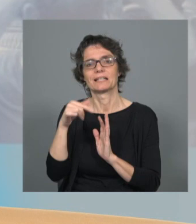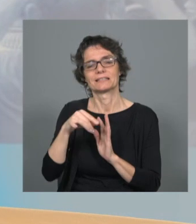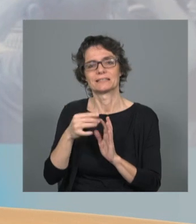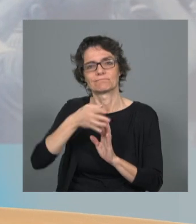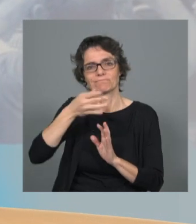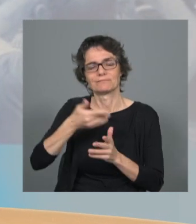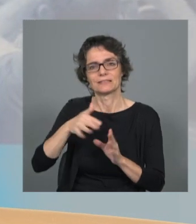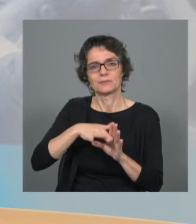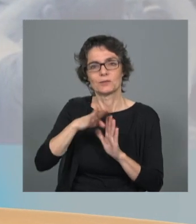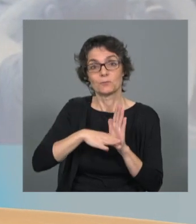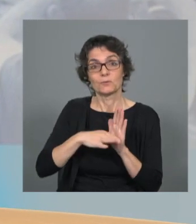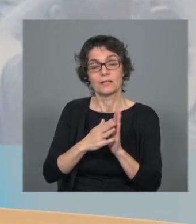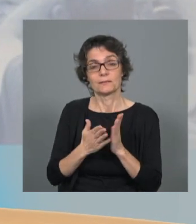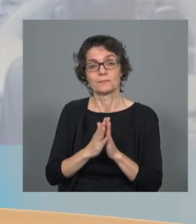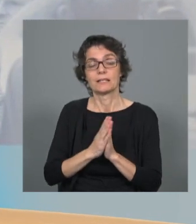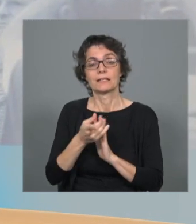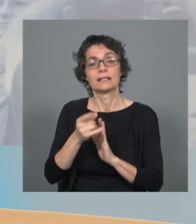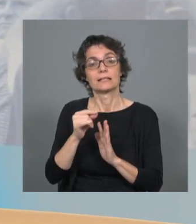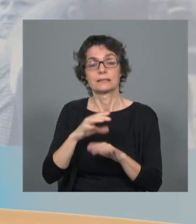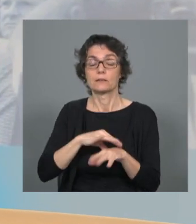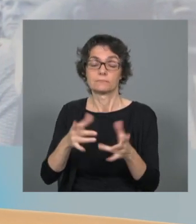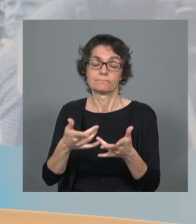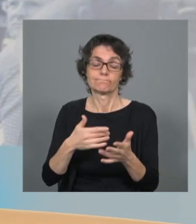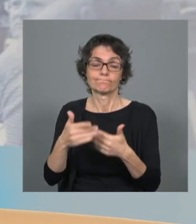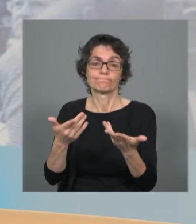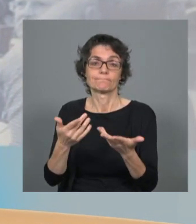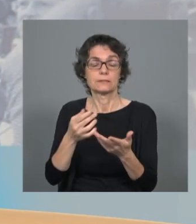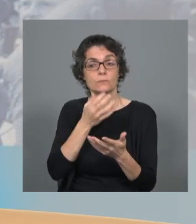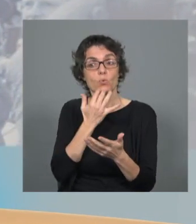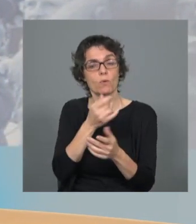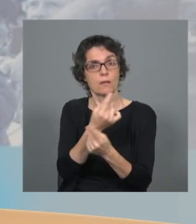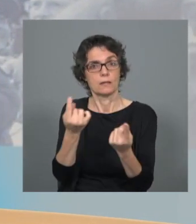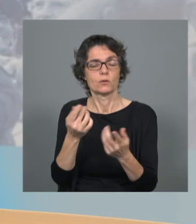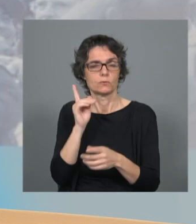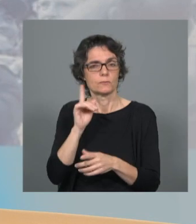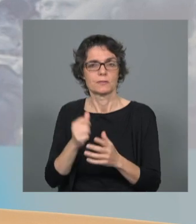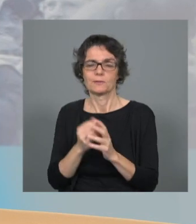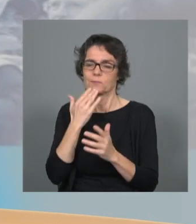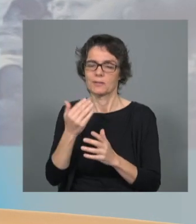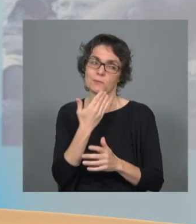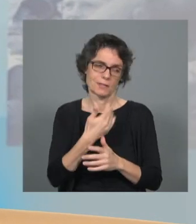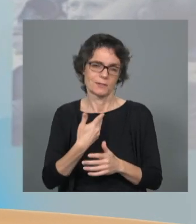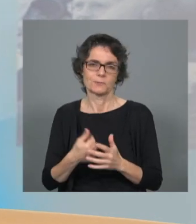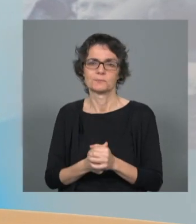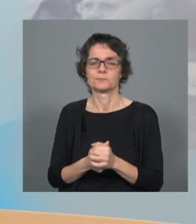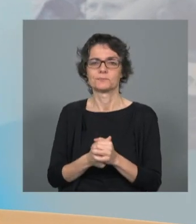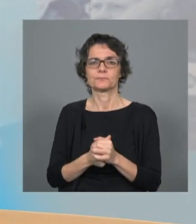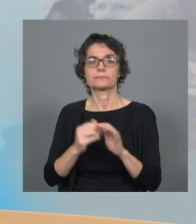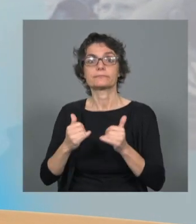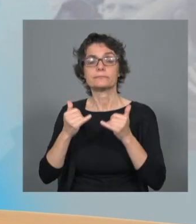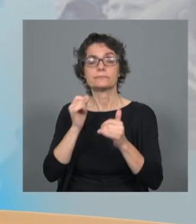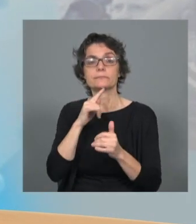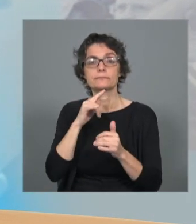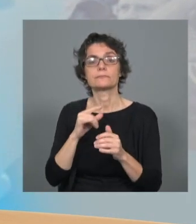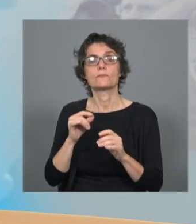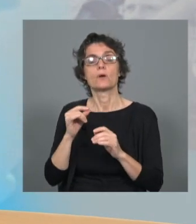este problema que continua a ser a pandemia e a exigir de facto cuidados de todos nós. Muito obrigado. Obrigada. Mais logo siga também a